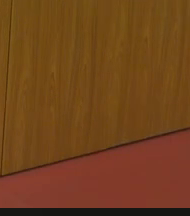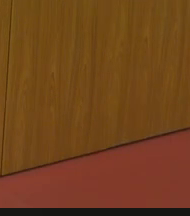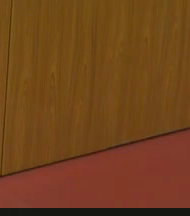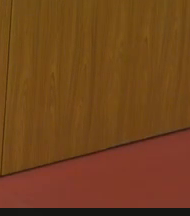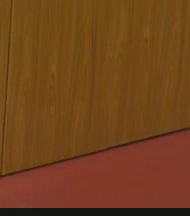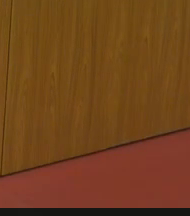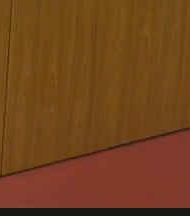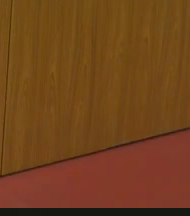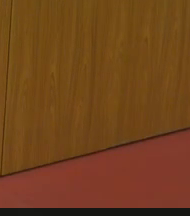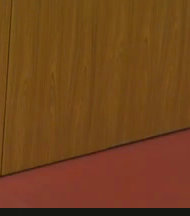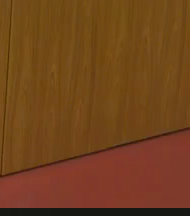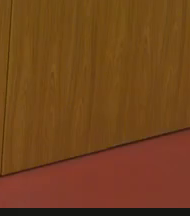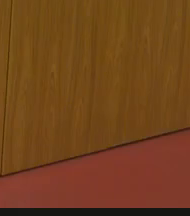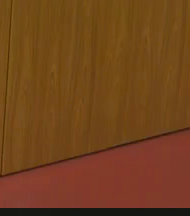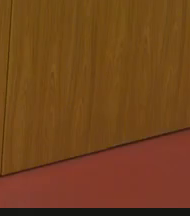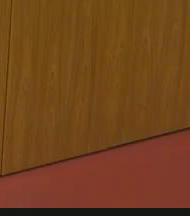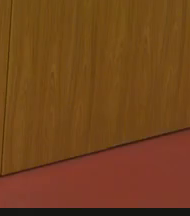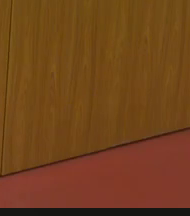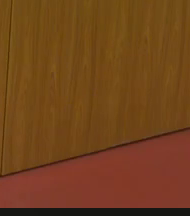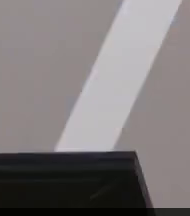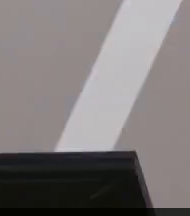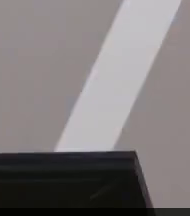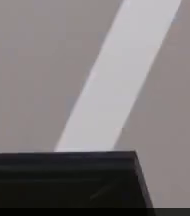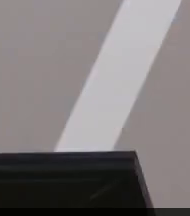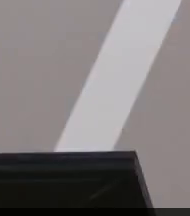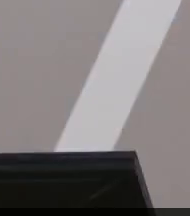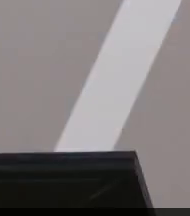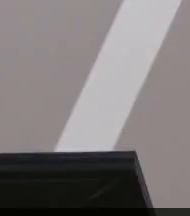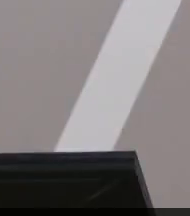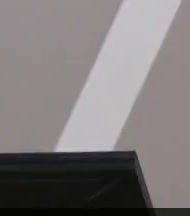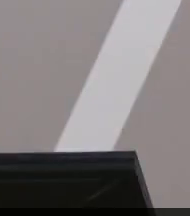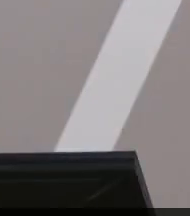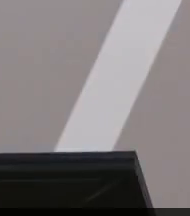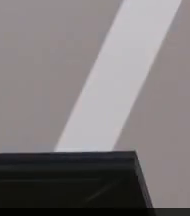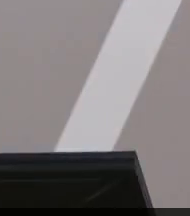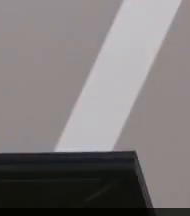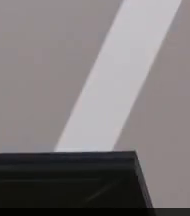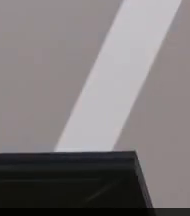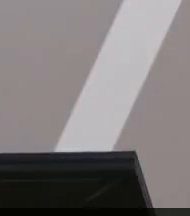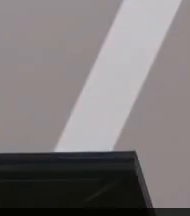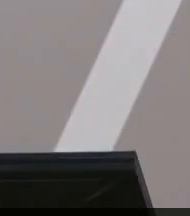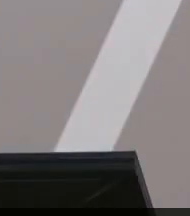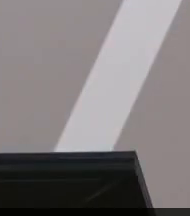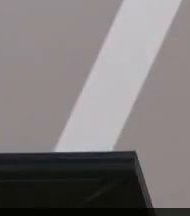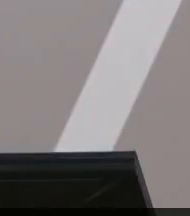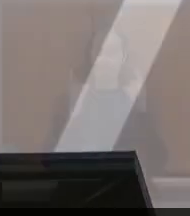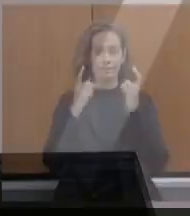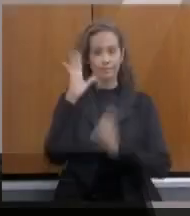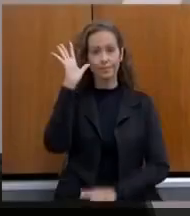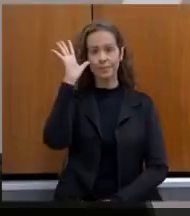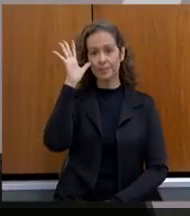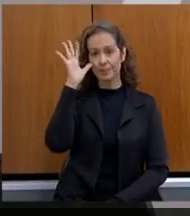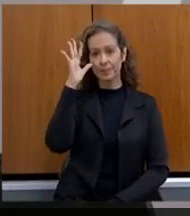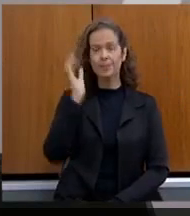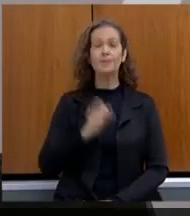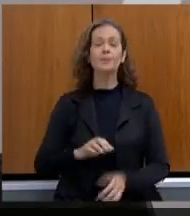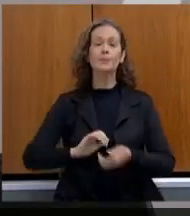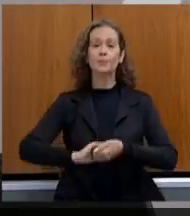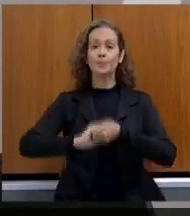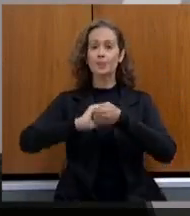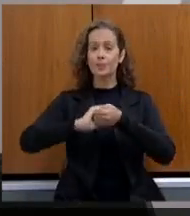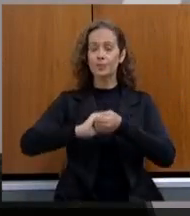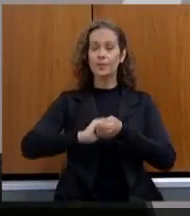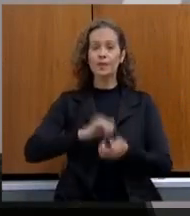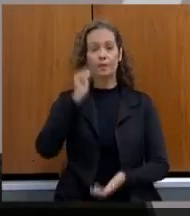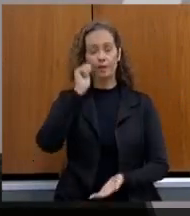todos os deputados e deputadas de forma presencial de forma remota que participa dessa região e complementando a